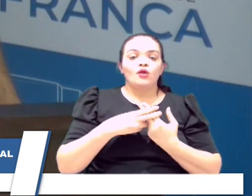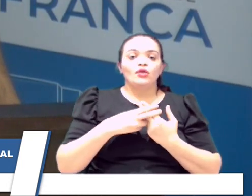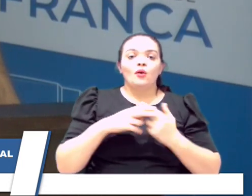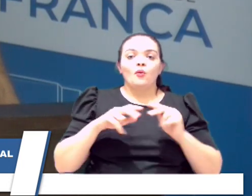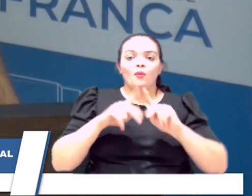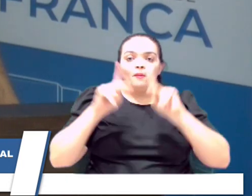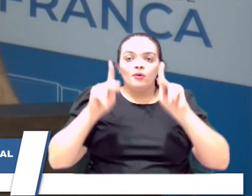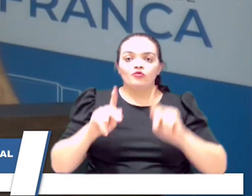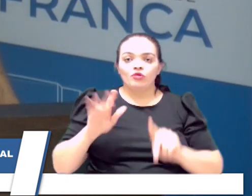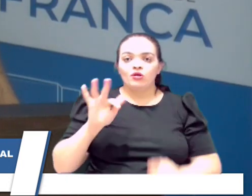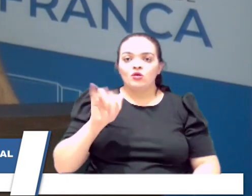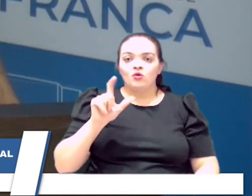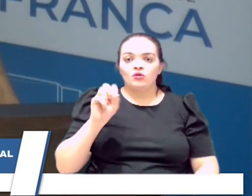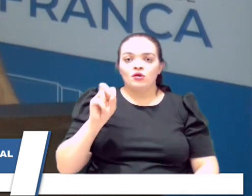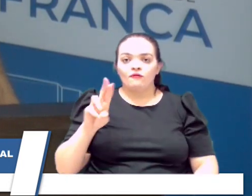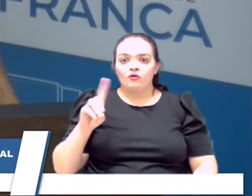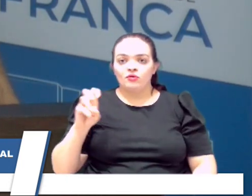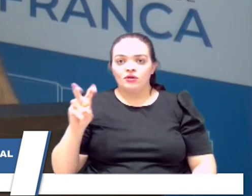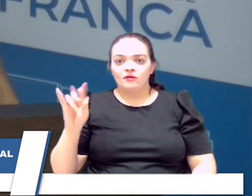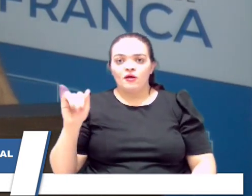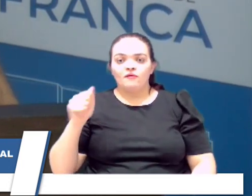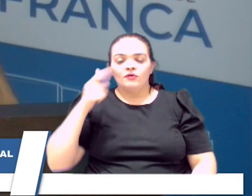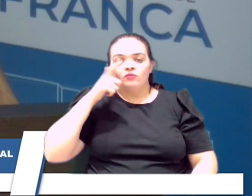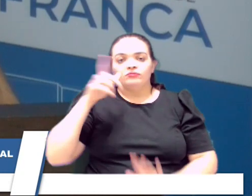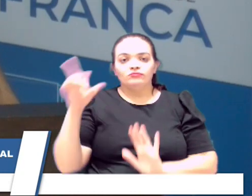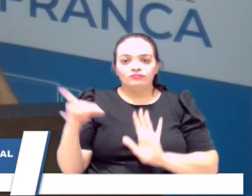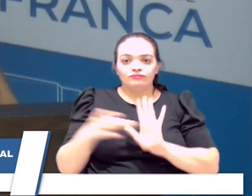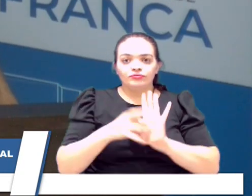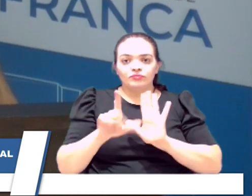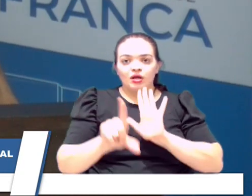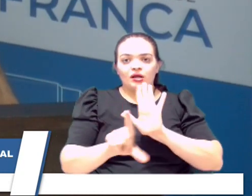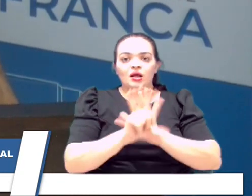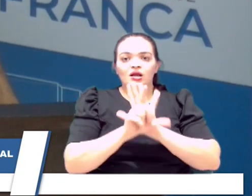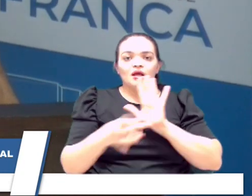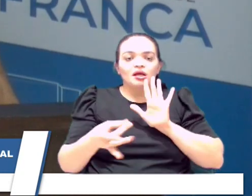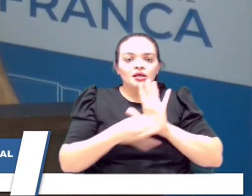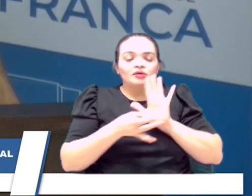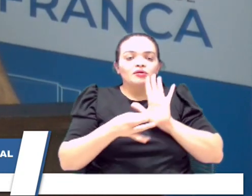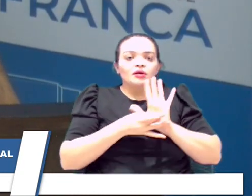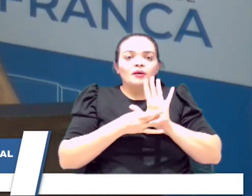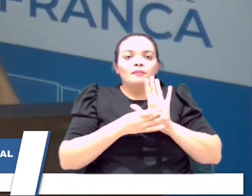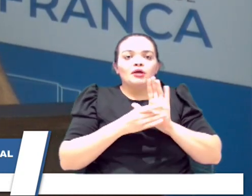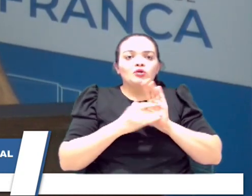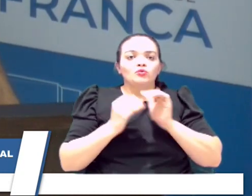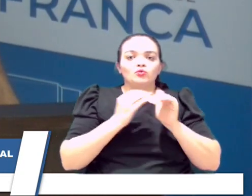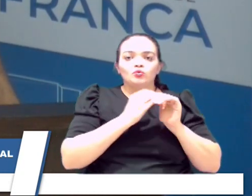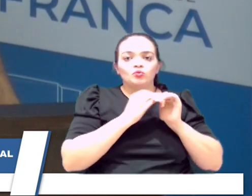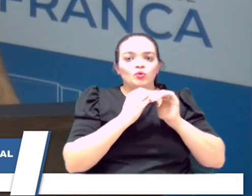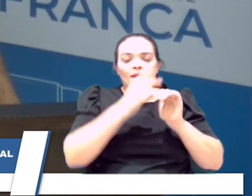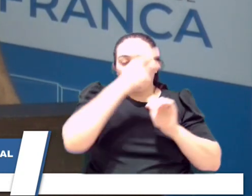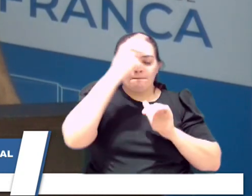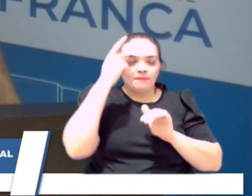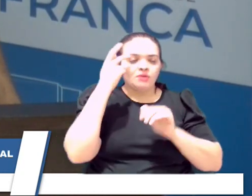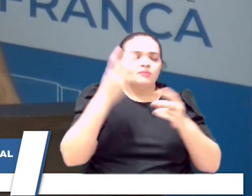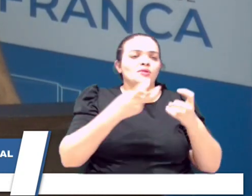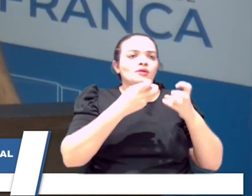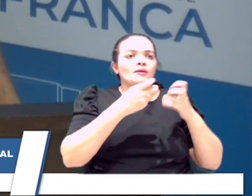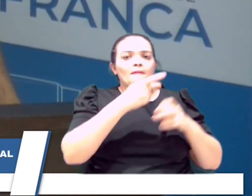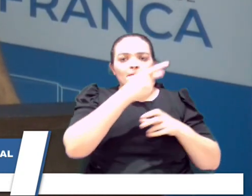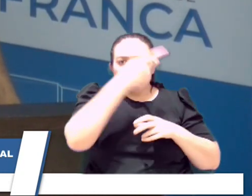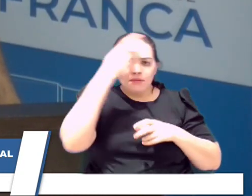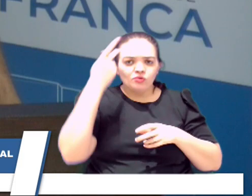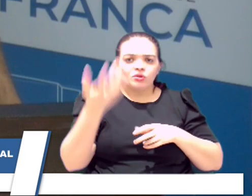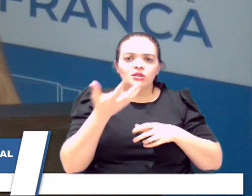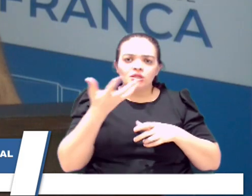vem lutando aí nas regulamentações da lei para a gente parametrizar, para que a gente vê as pessoas que querem trabalhar